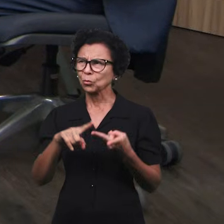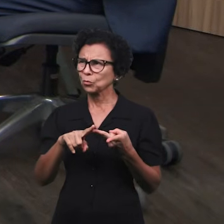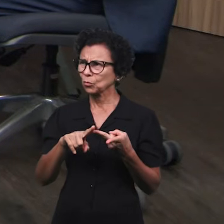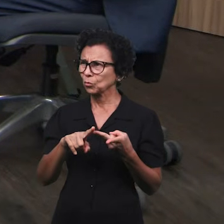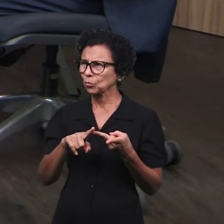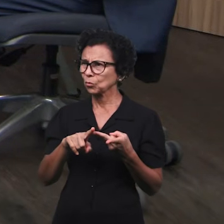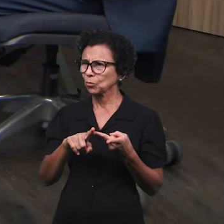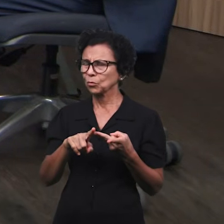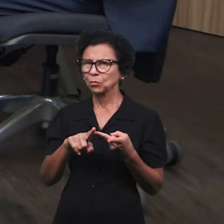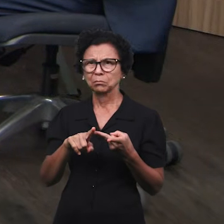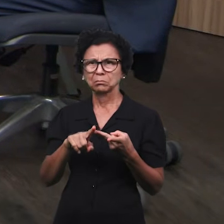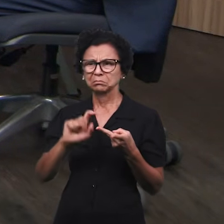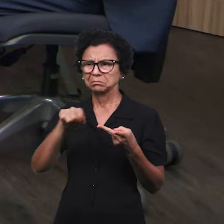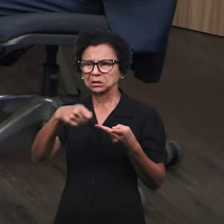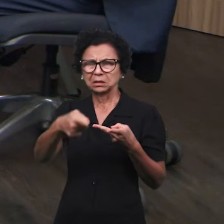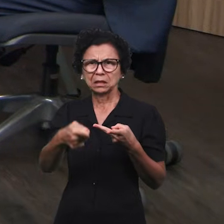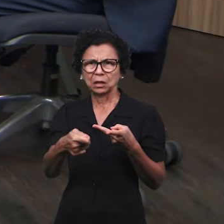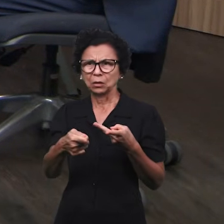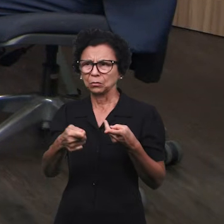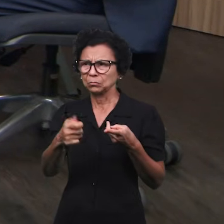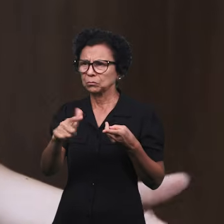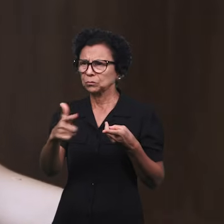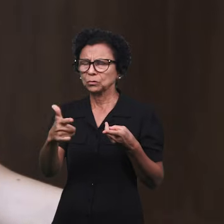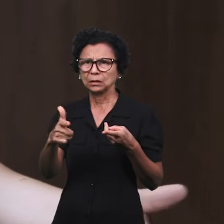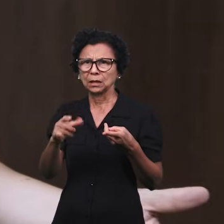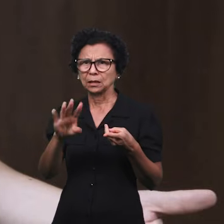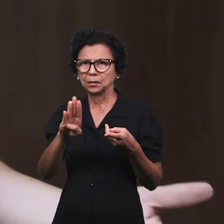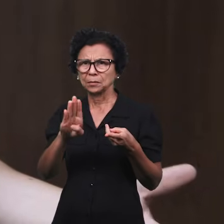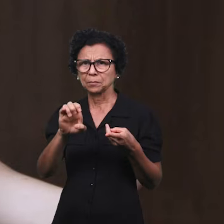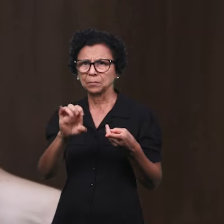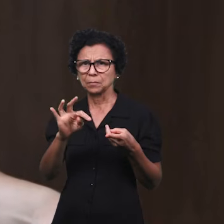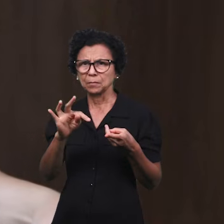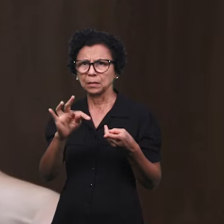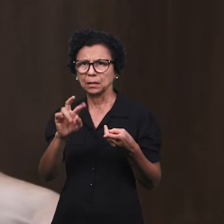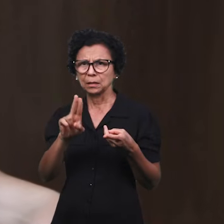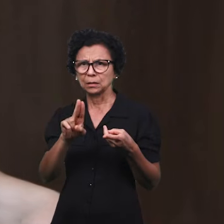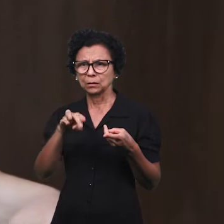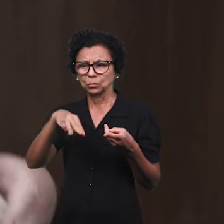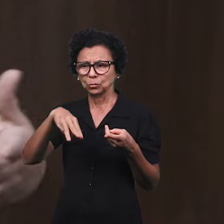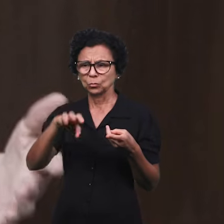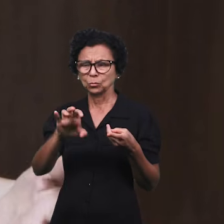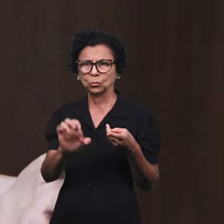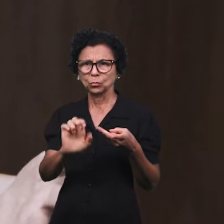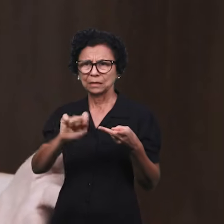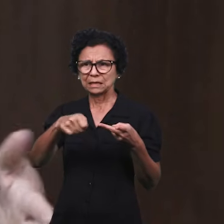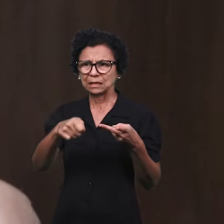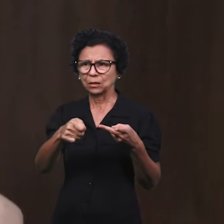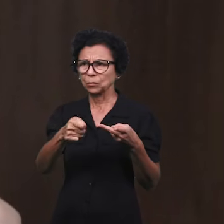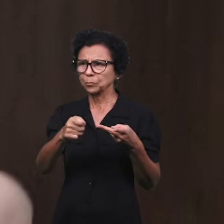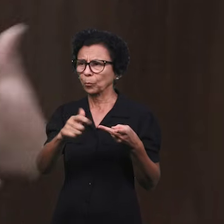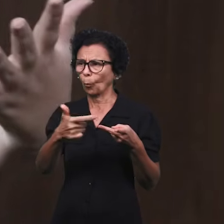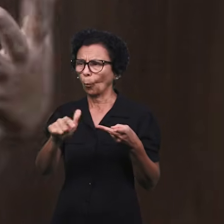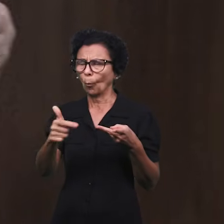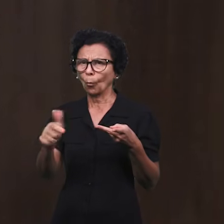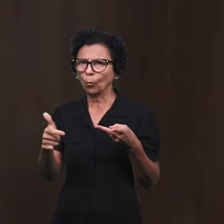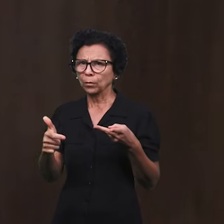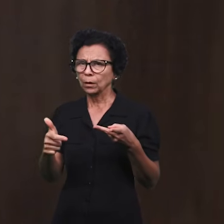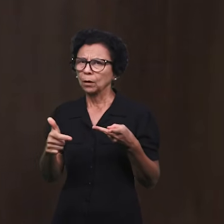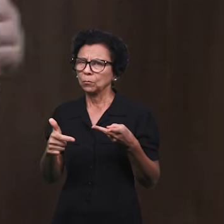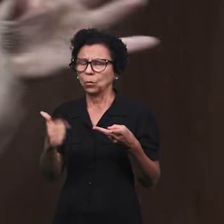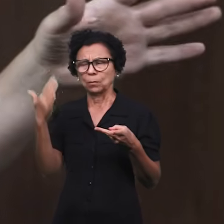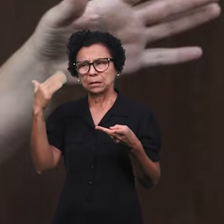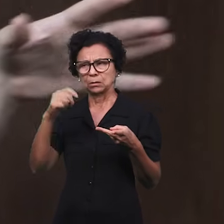sei. Não tem sinal para junco? Não tem. Não tem sinal para betume? Também não tem. Mas eu sei que é um cesto. Eu sei de